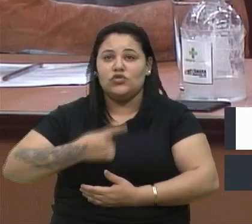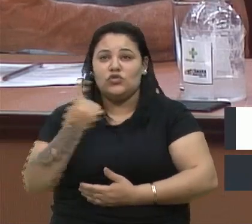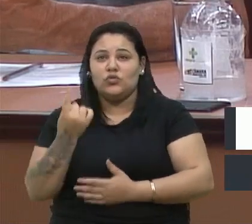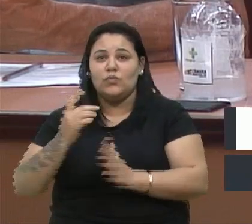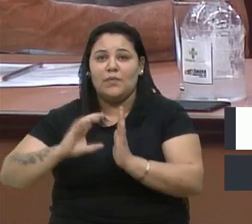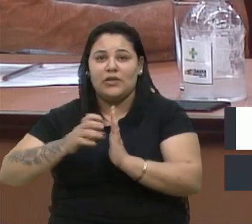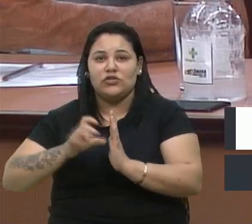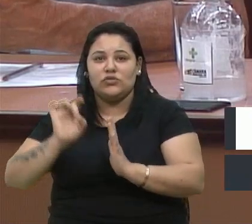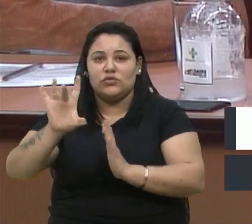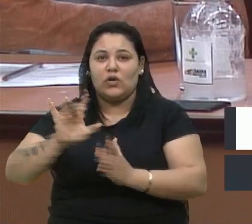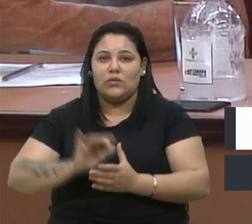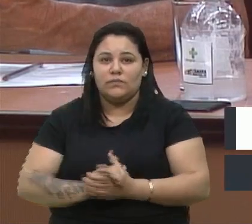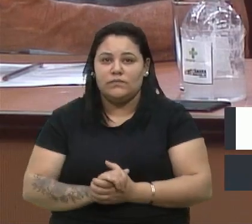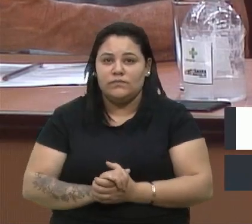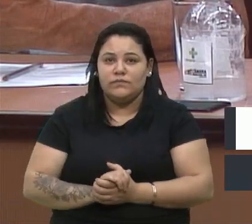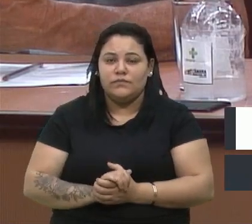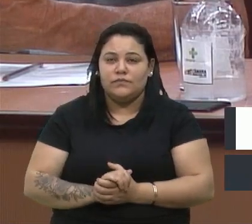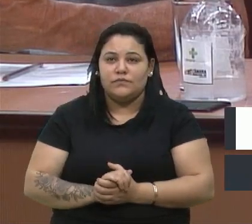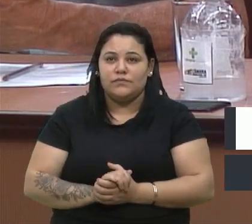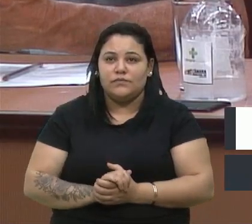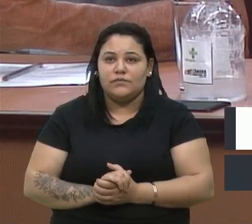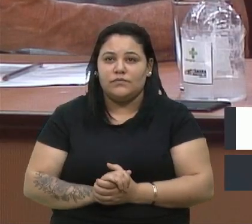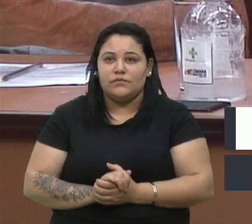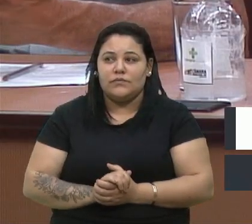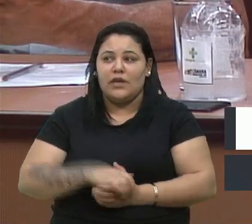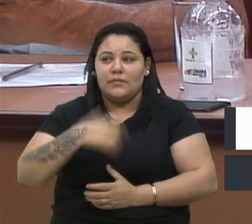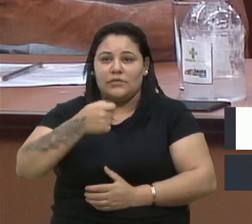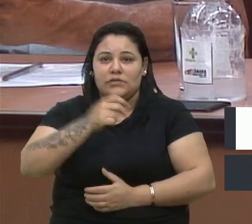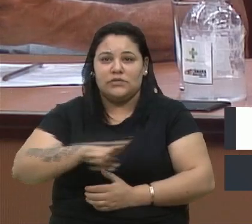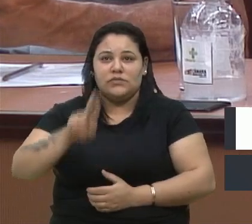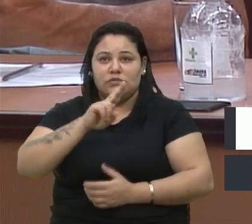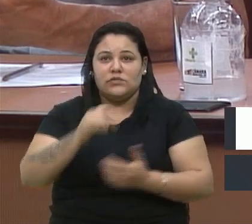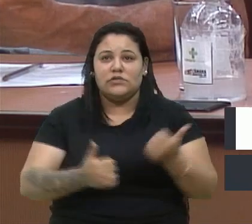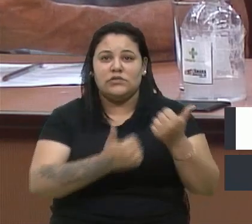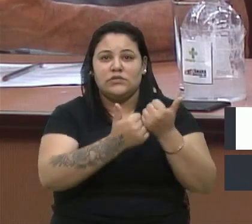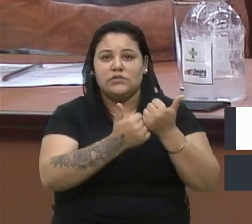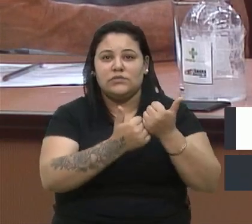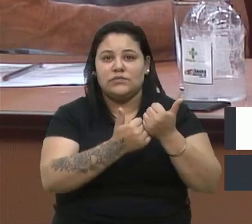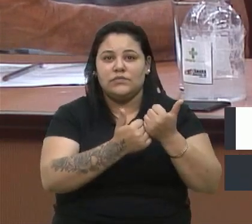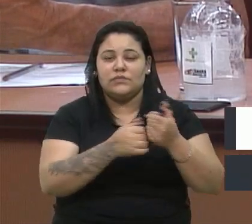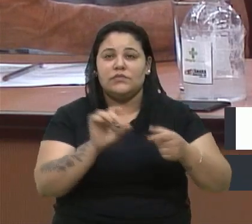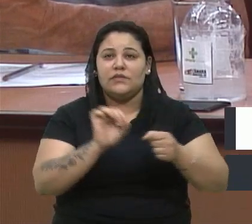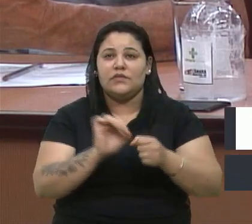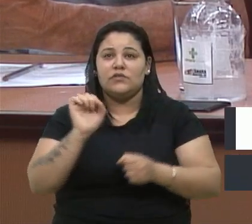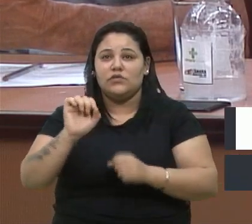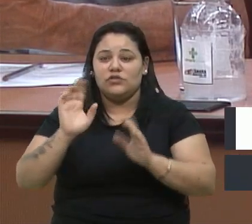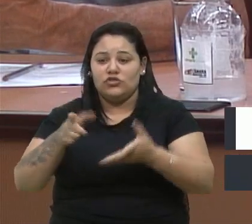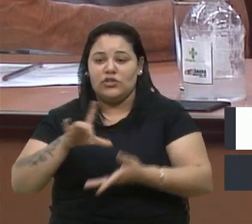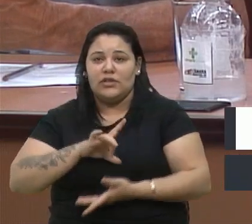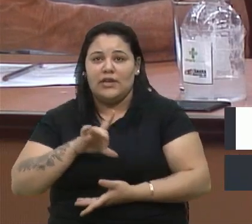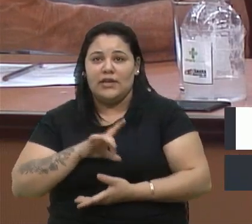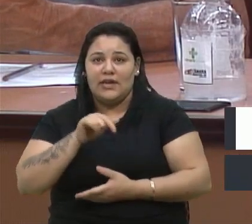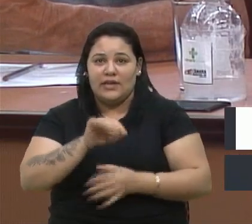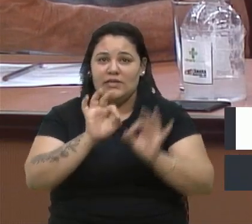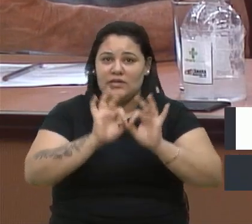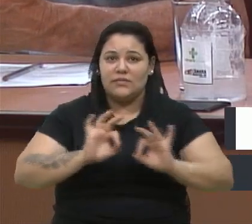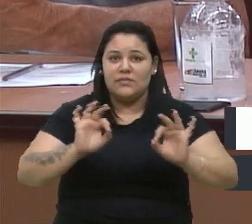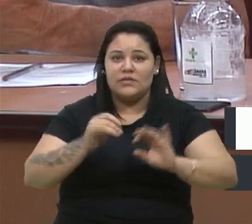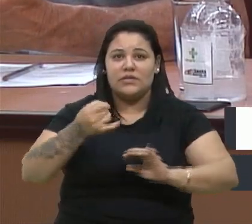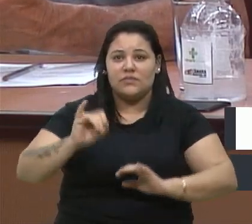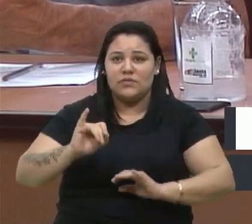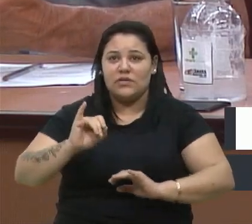só, que aí tem que usar seus assessores para fazer aquilo que a gente tem aqui. Então, se puder, essa fala aqui